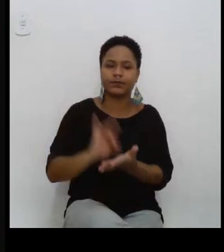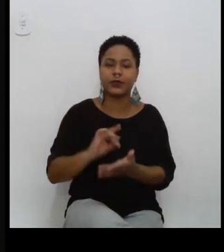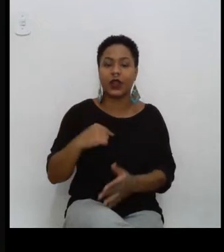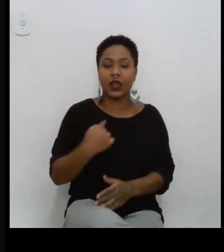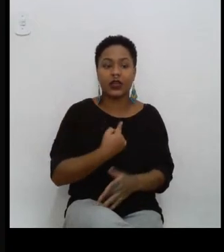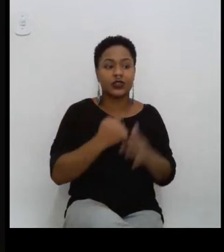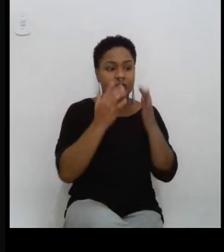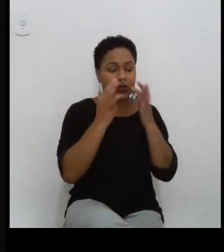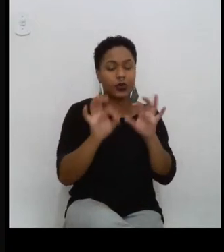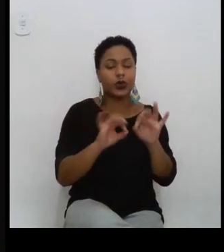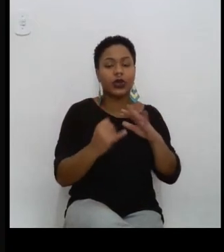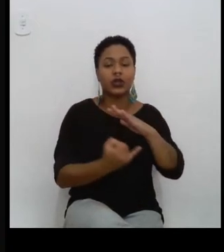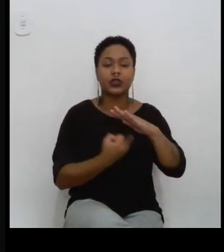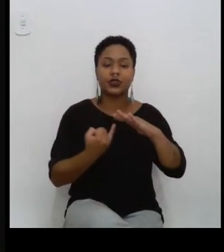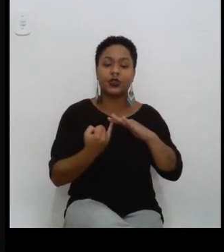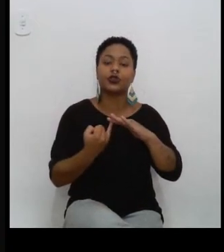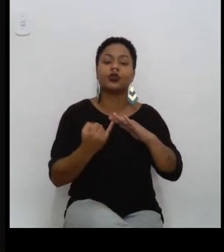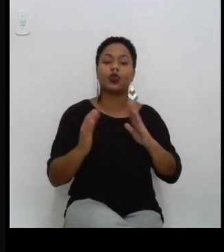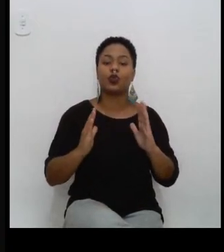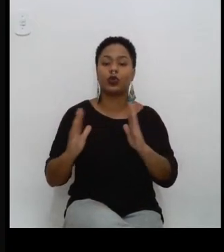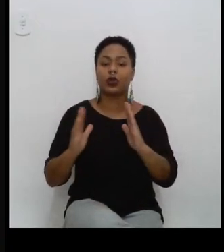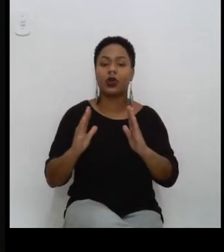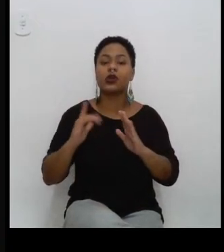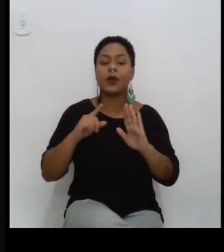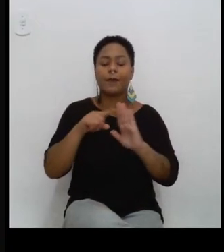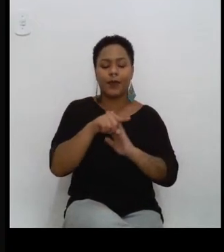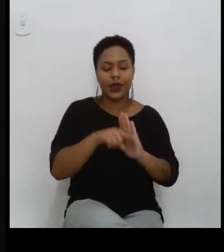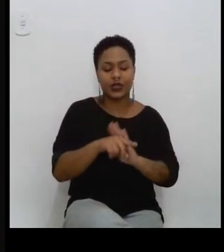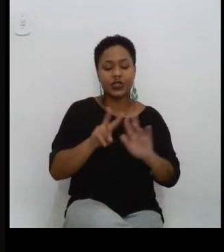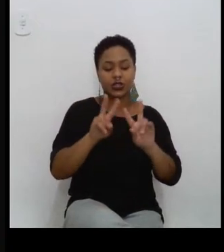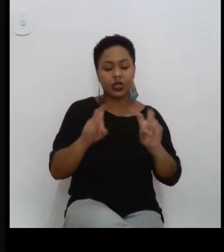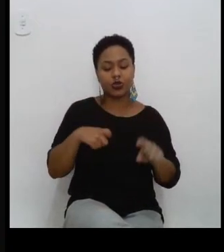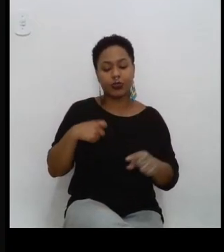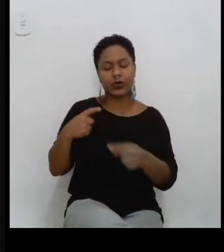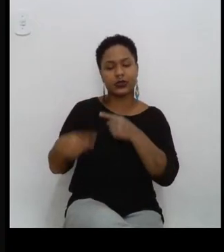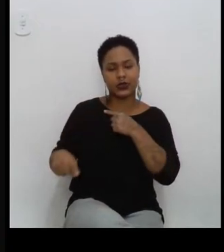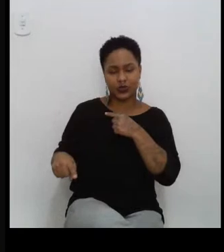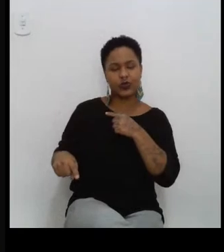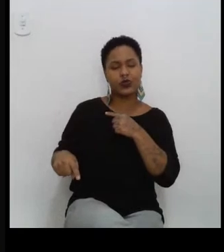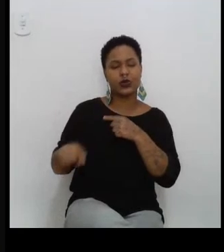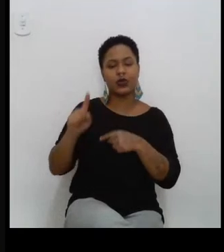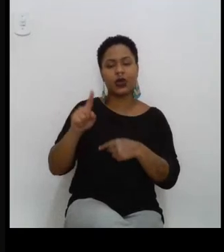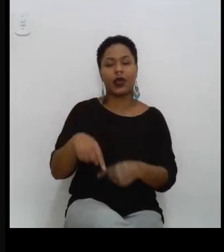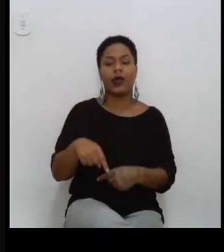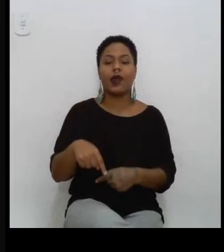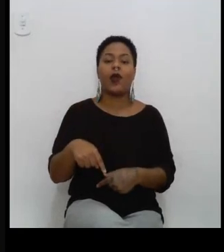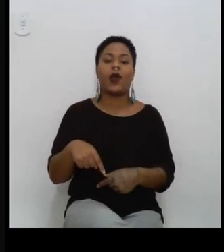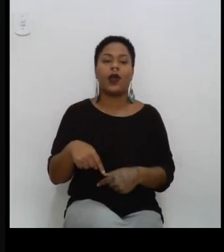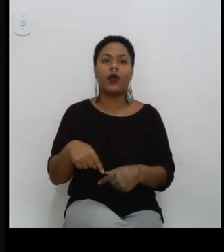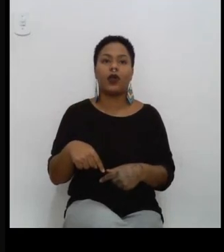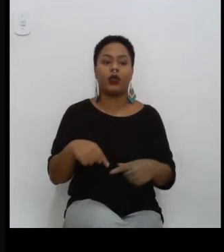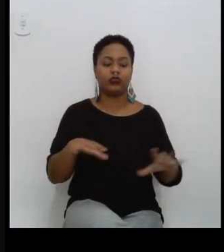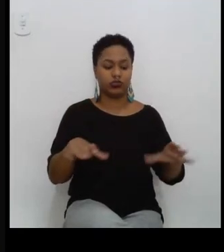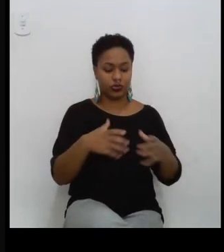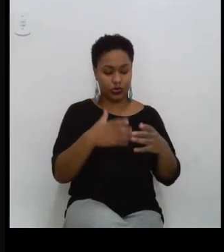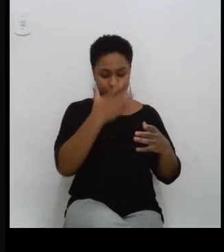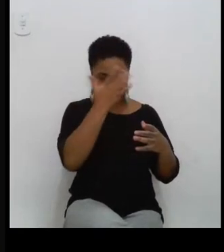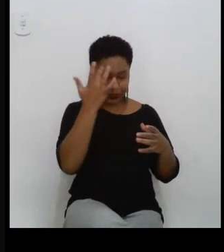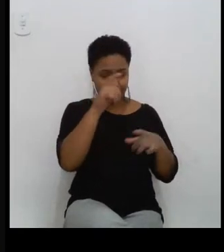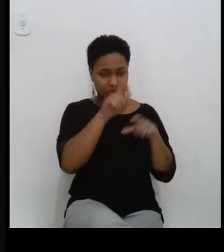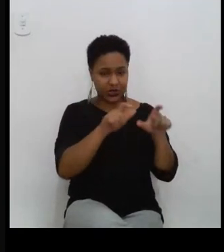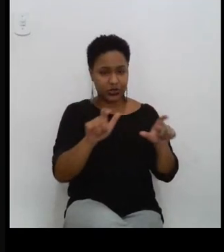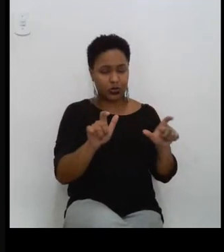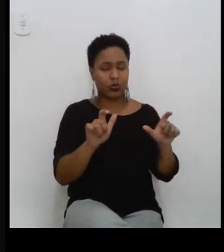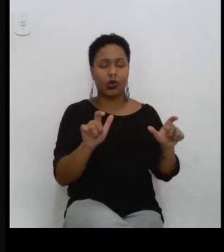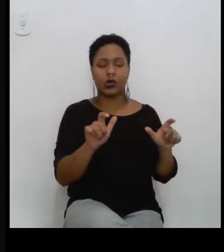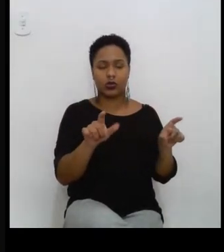chamava Instituto temporário de pesquisa sob censura foi feito por um grupo de pessoas também é